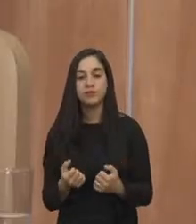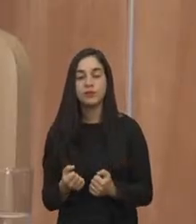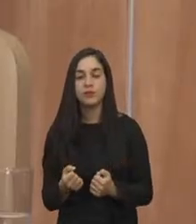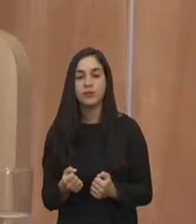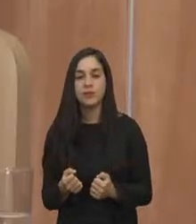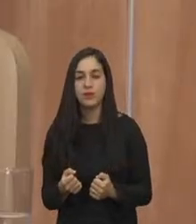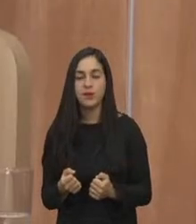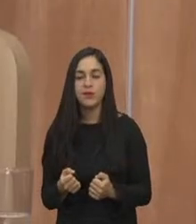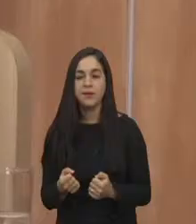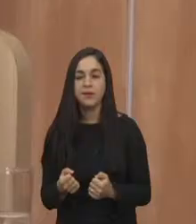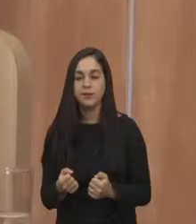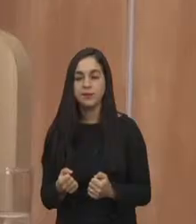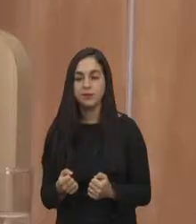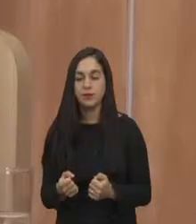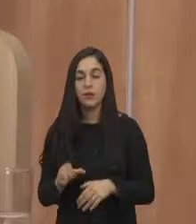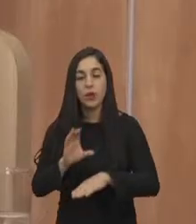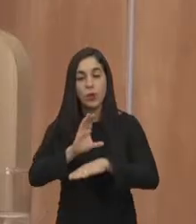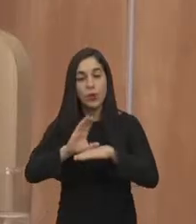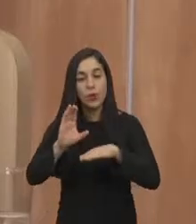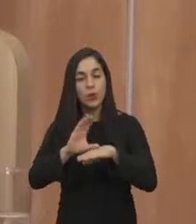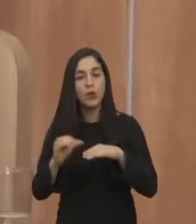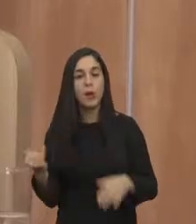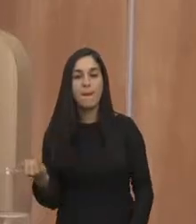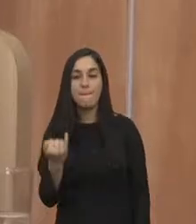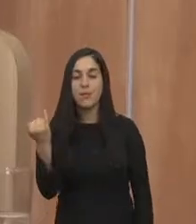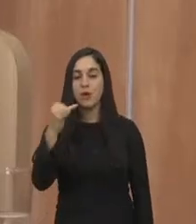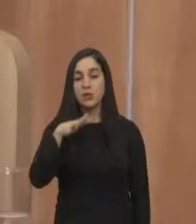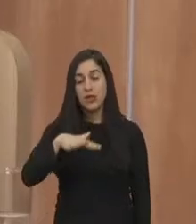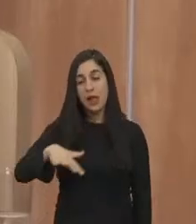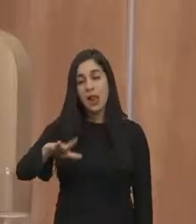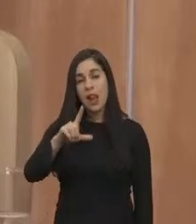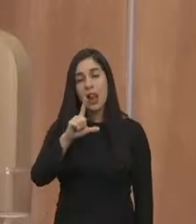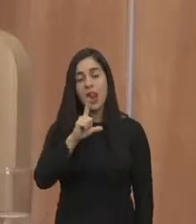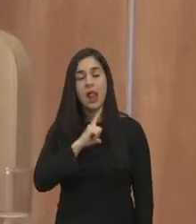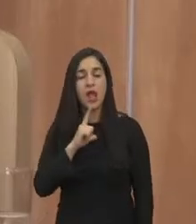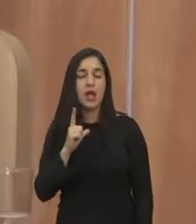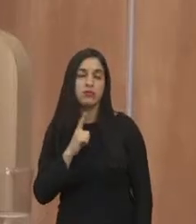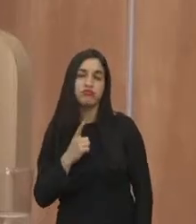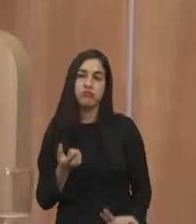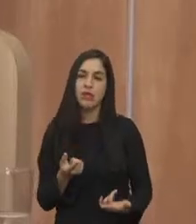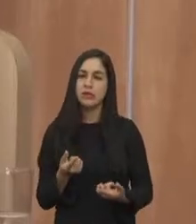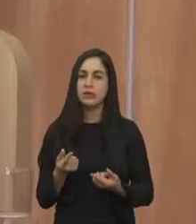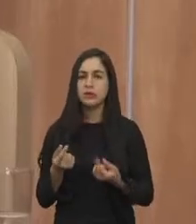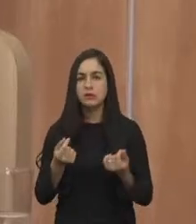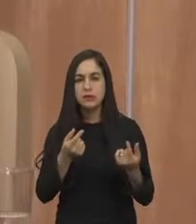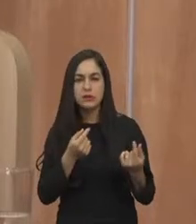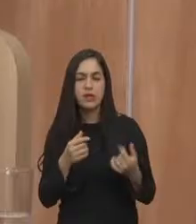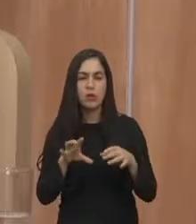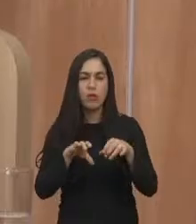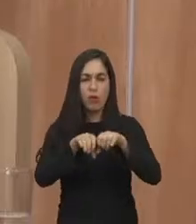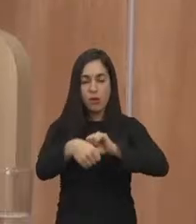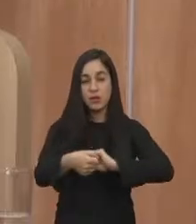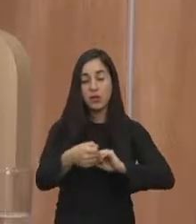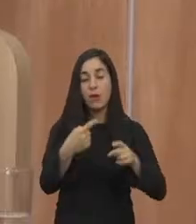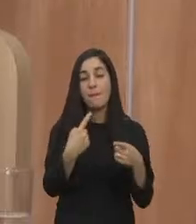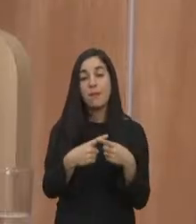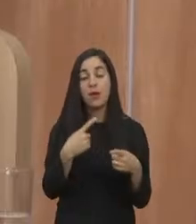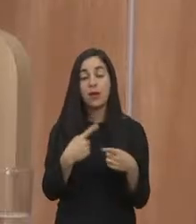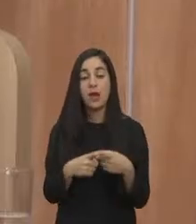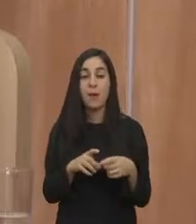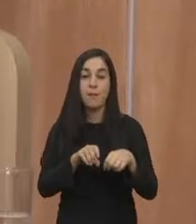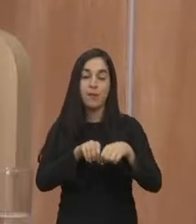eu tenho. É um curso importantíssimo para o campus, em termos financeiros e em termos de formação mesmo, porque é uma